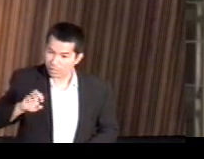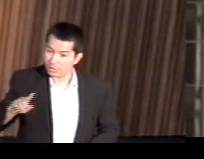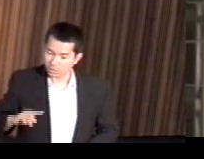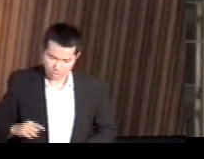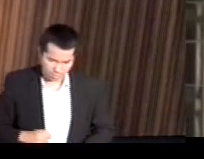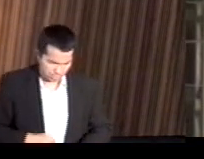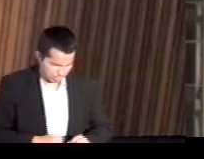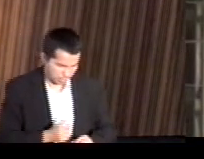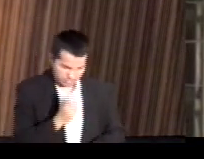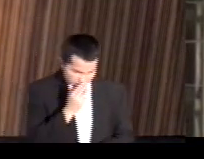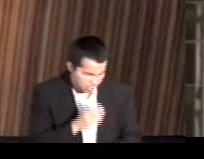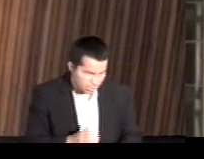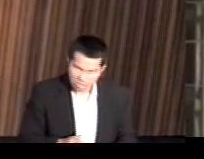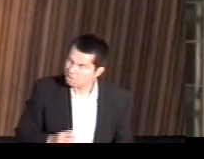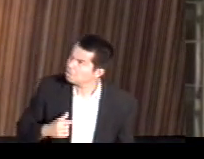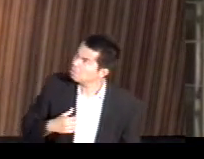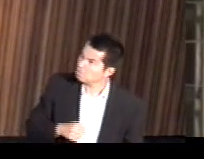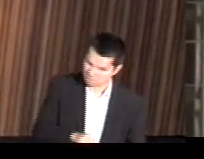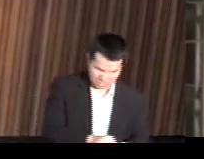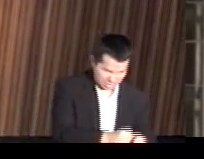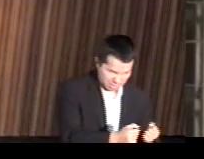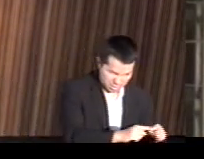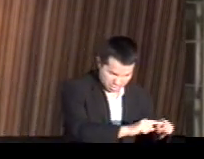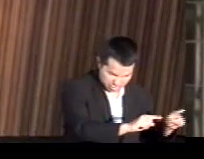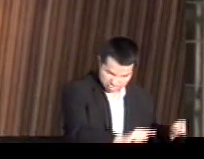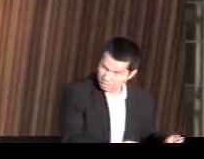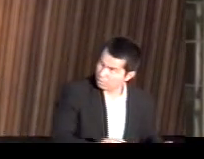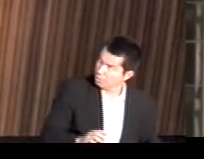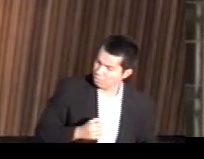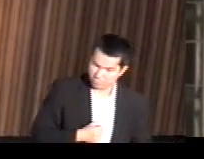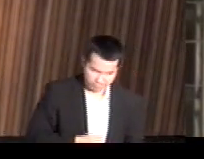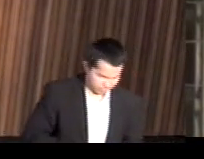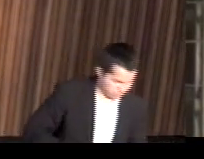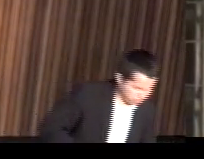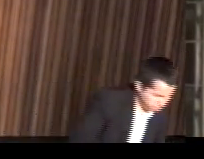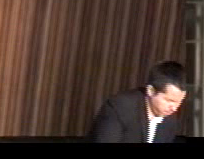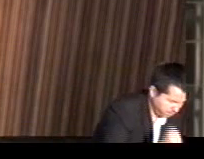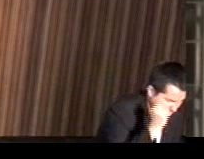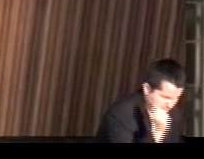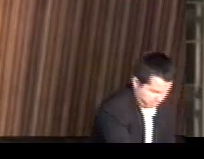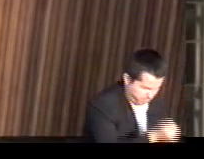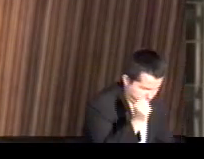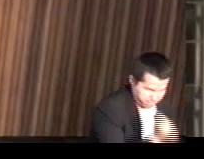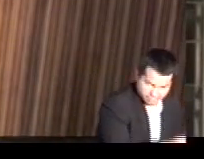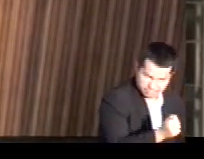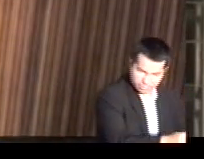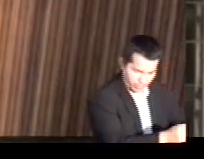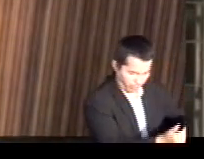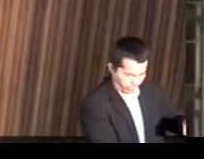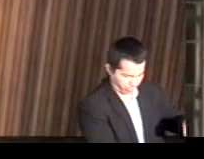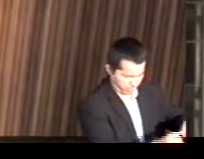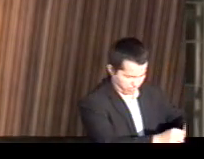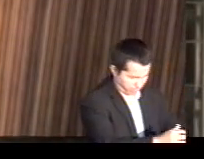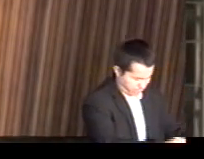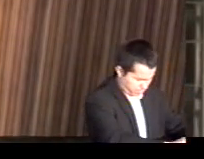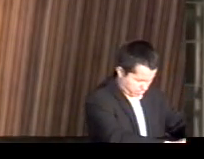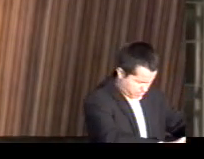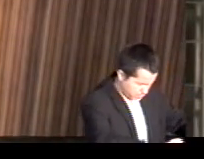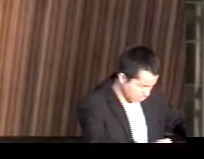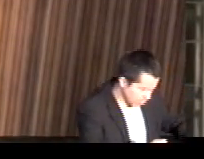aquele buraco na parede e diz, olha, e ele disse assim, vi